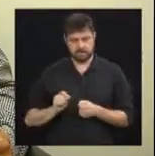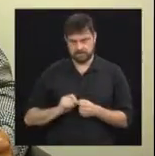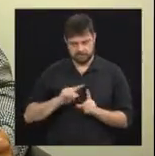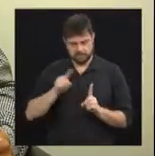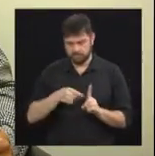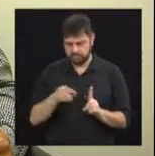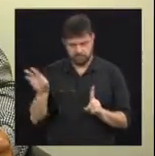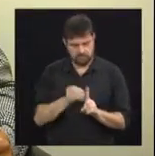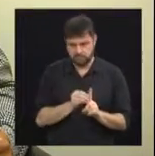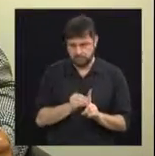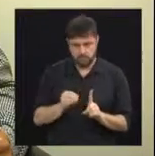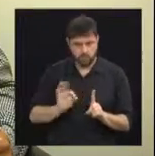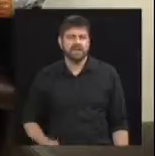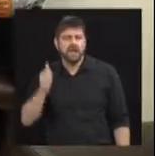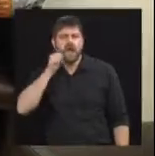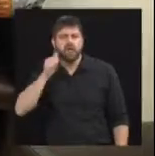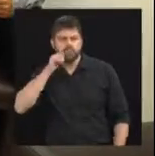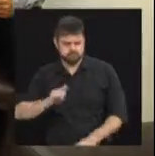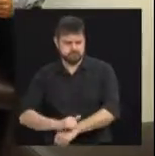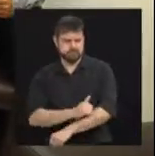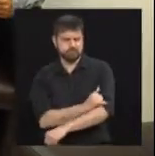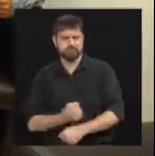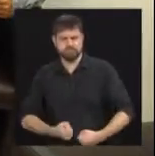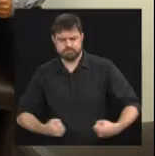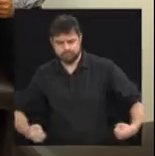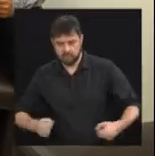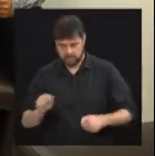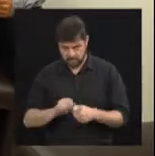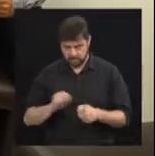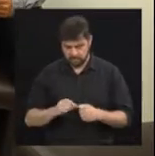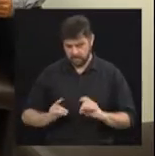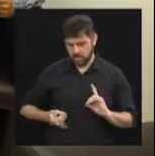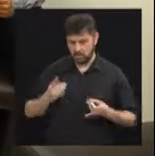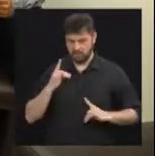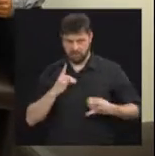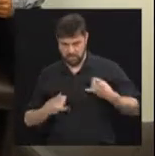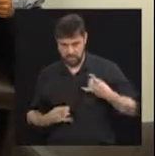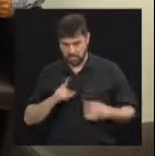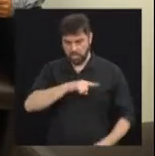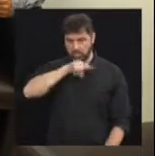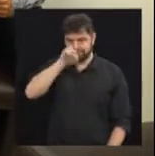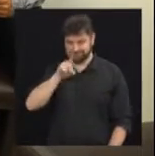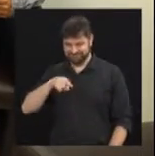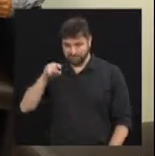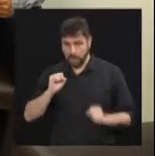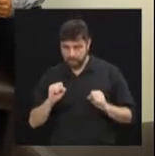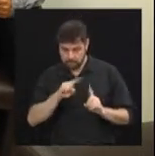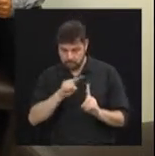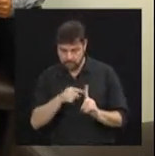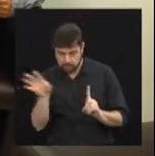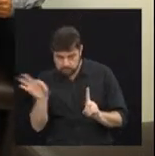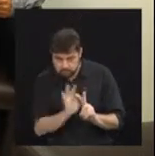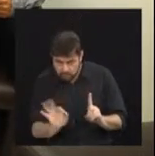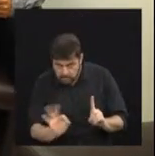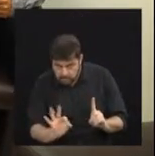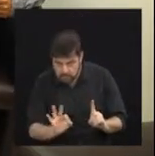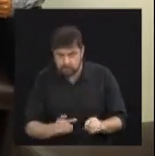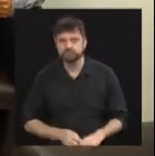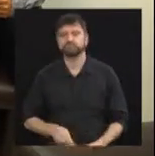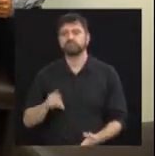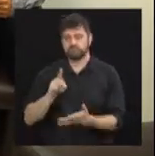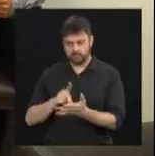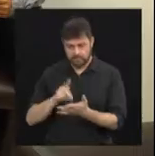a fertilidade futura da mulher. No caso da mulher, a obesidade traz desequilíbrio hormonal e isso pode trazer infertilidade? Sim,